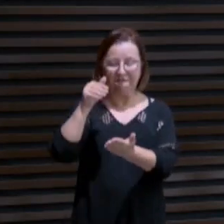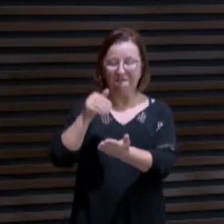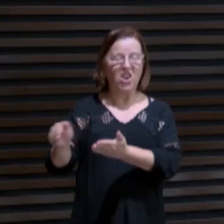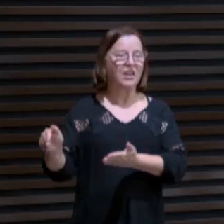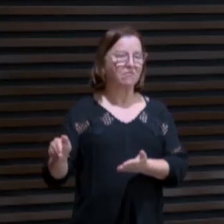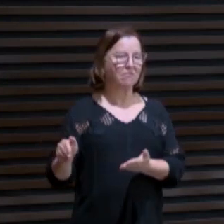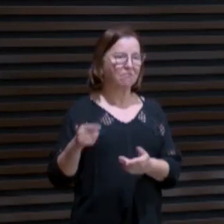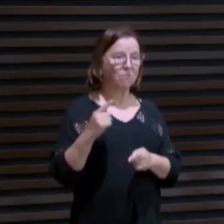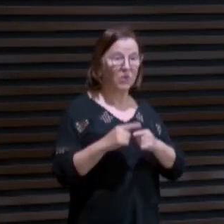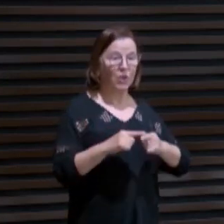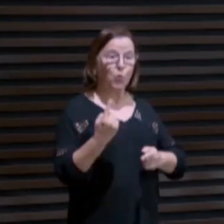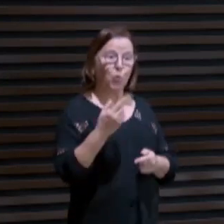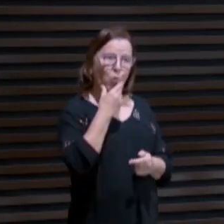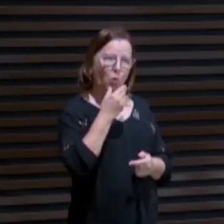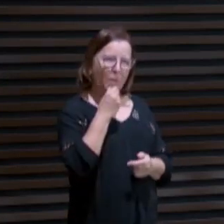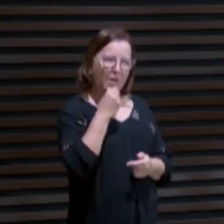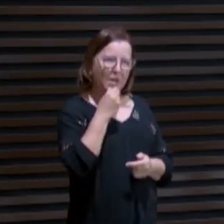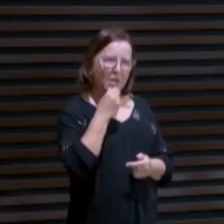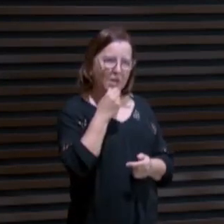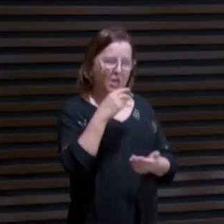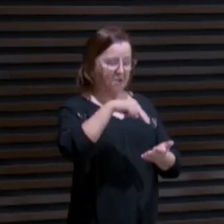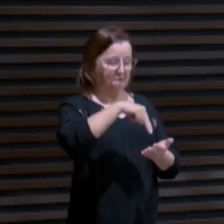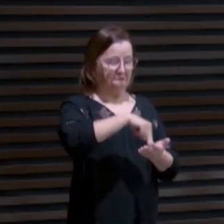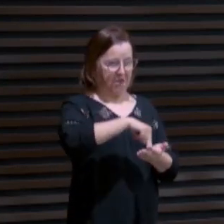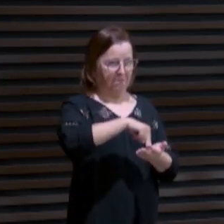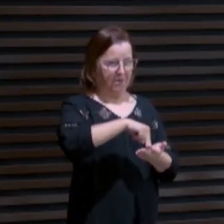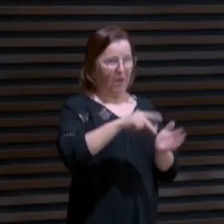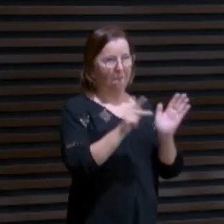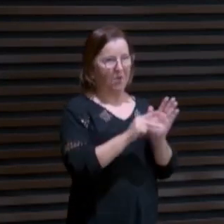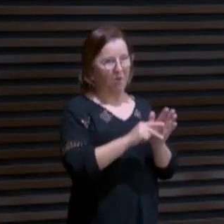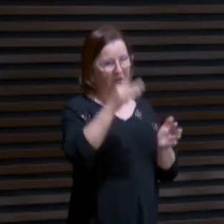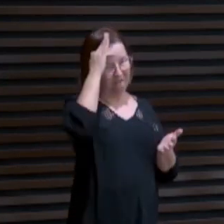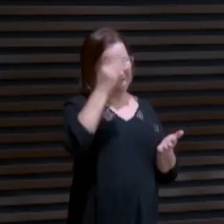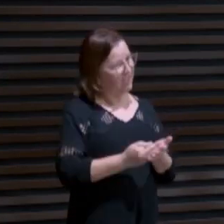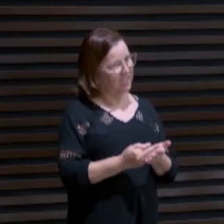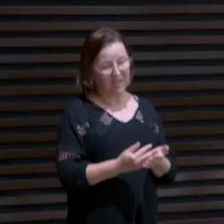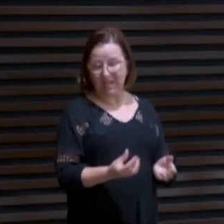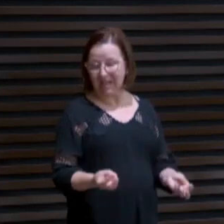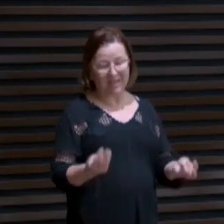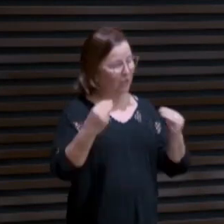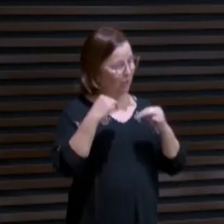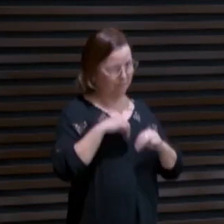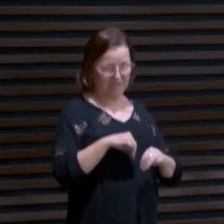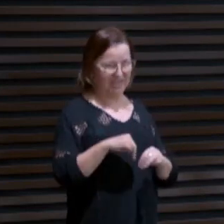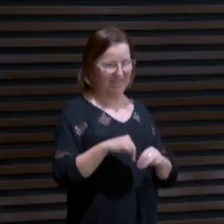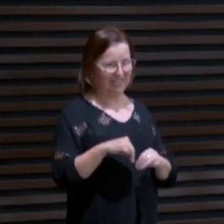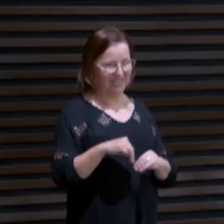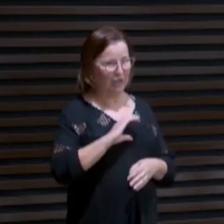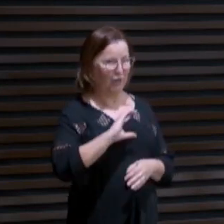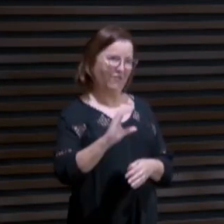Porque um homem que não tem postura com a sua fé não merece crédito.